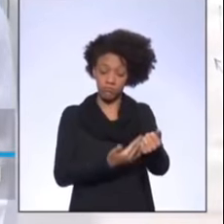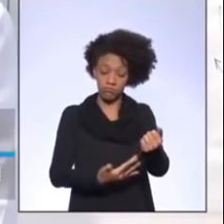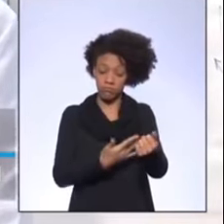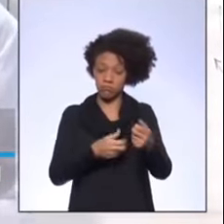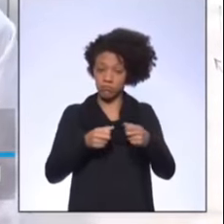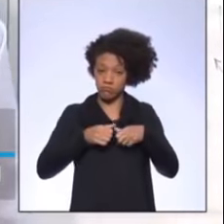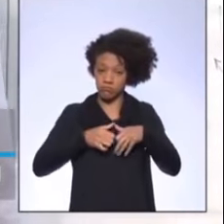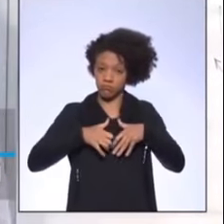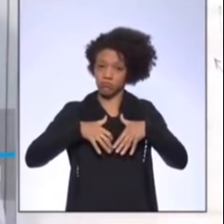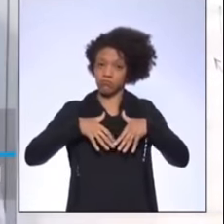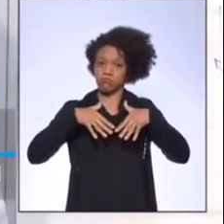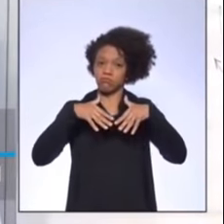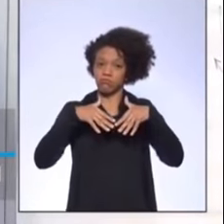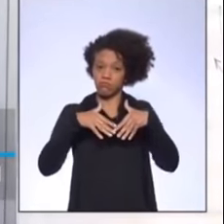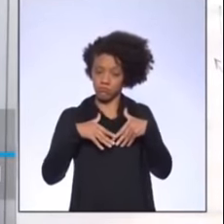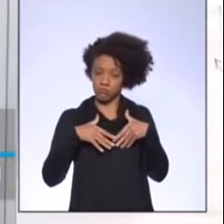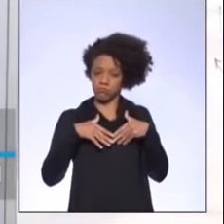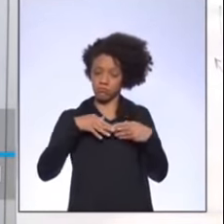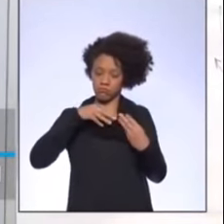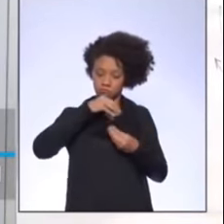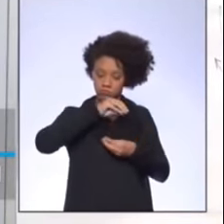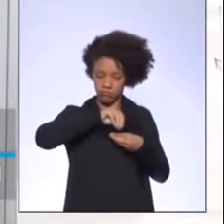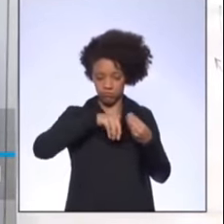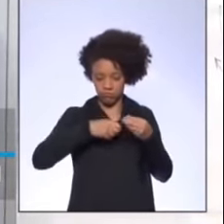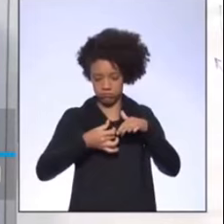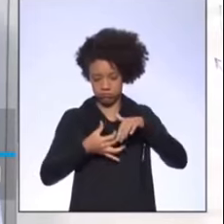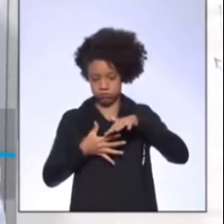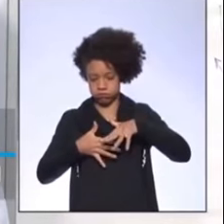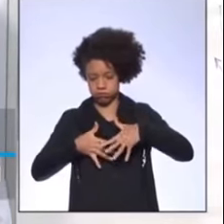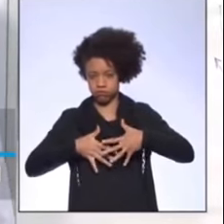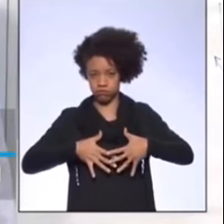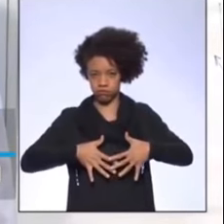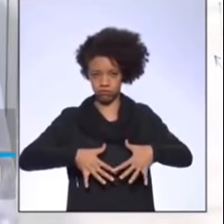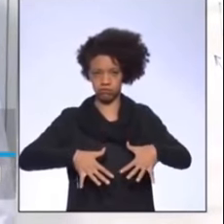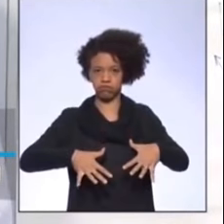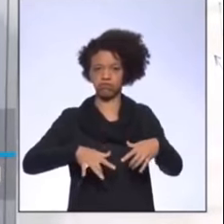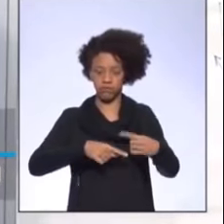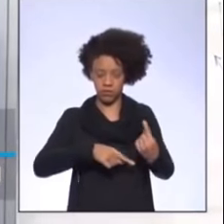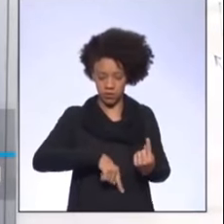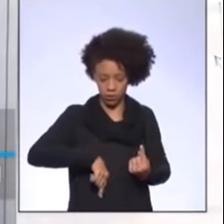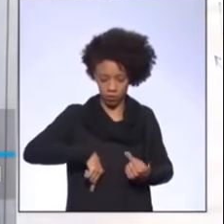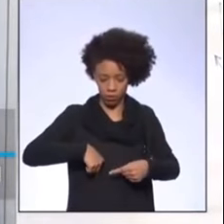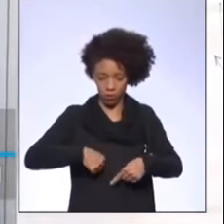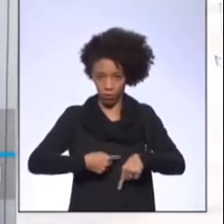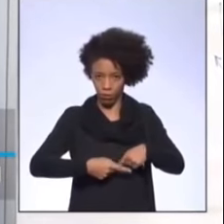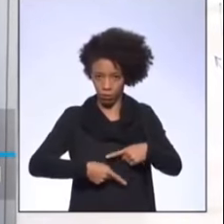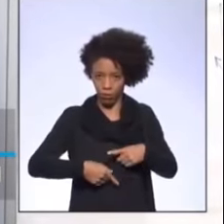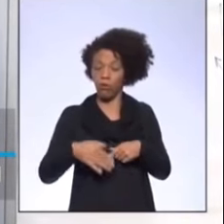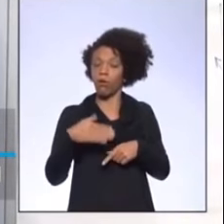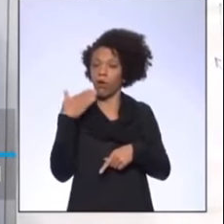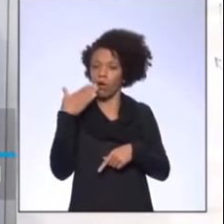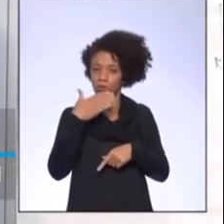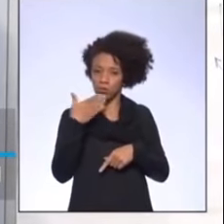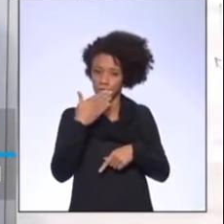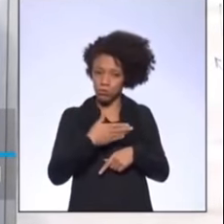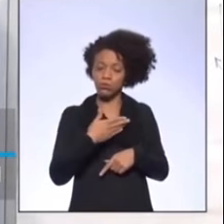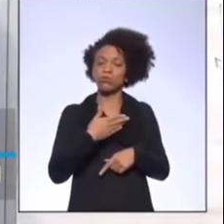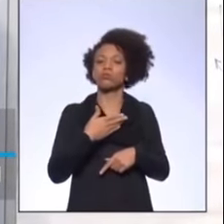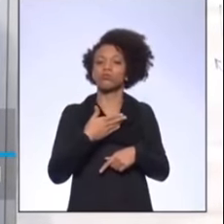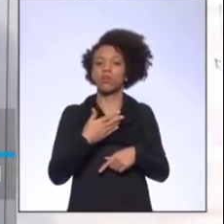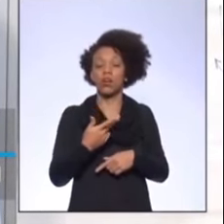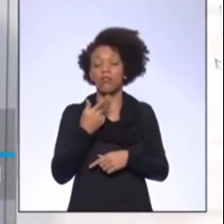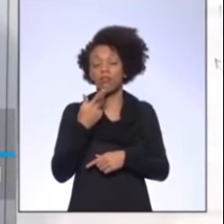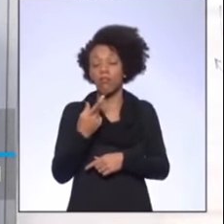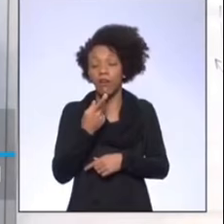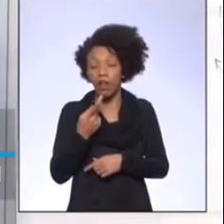pulmão, pegou oxigênio, depois que o sangue passou pelo meu sistema digestório, pegou açúcar, eu vou ter energia para